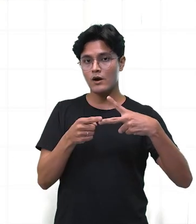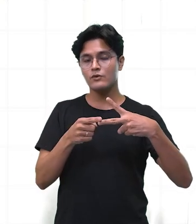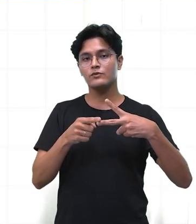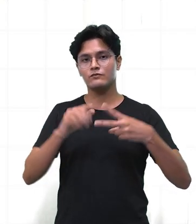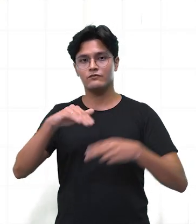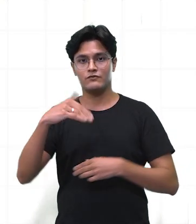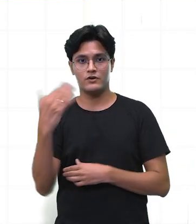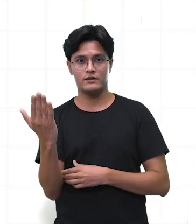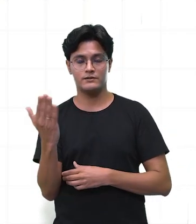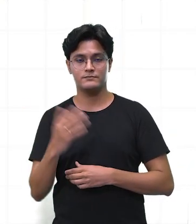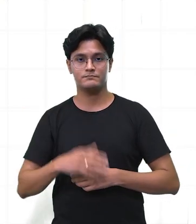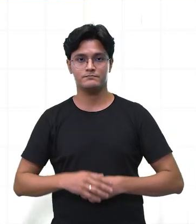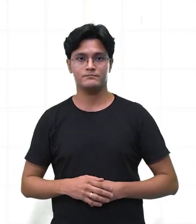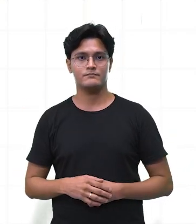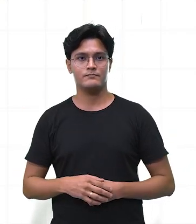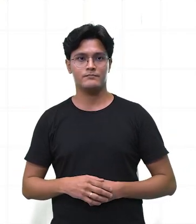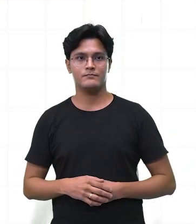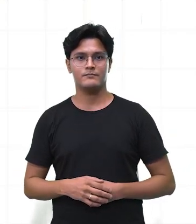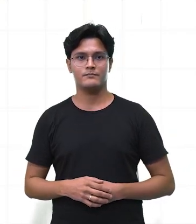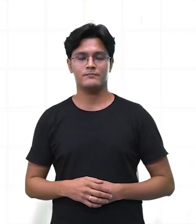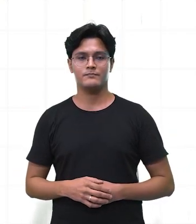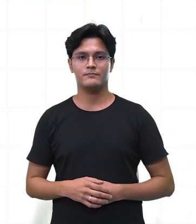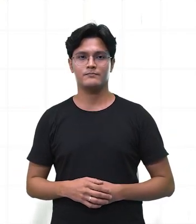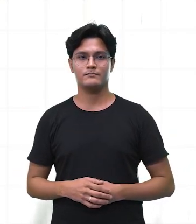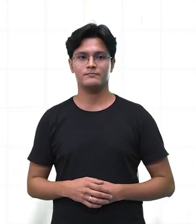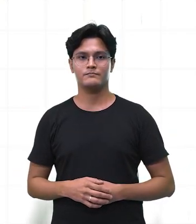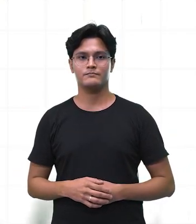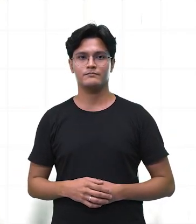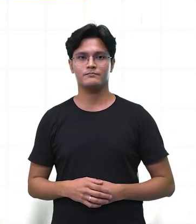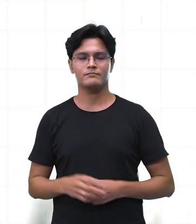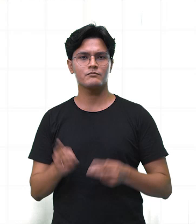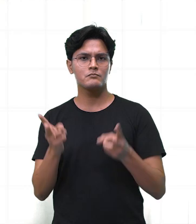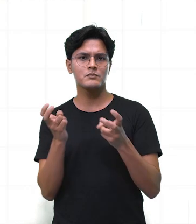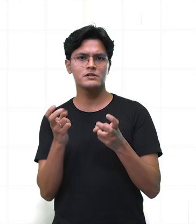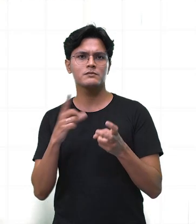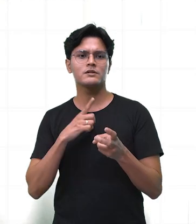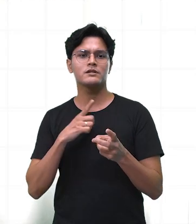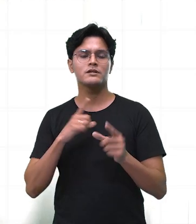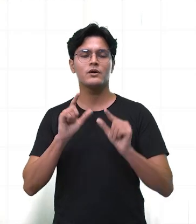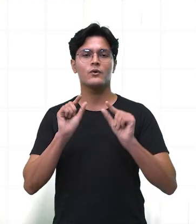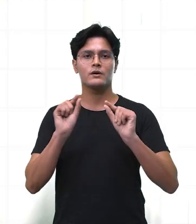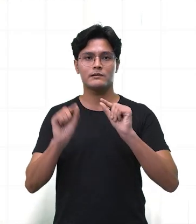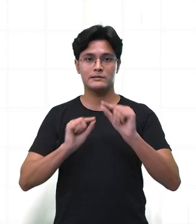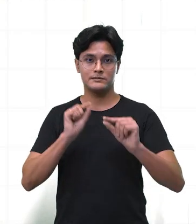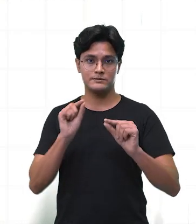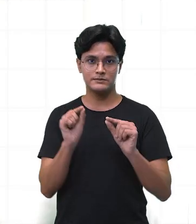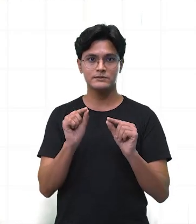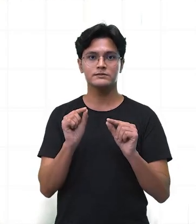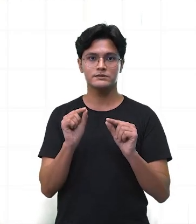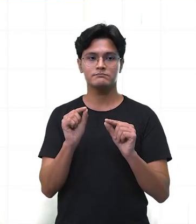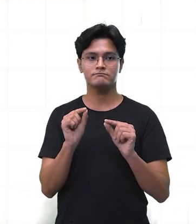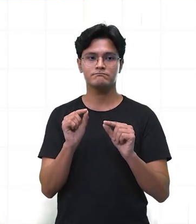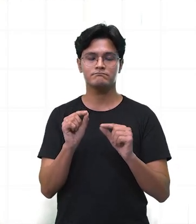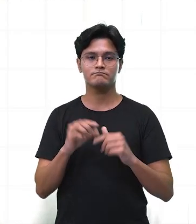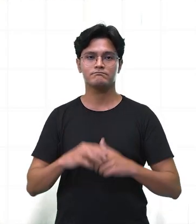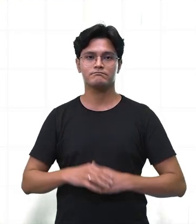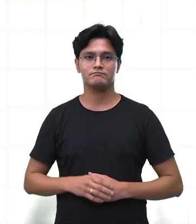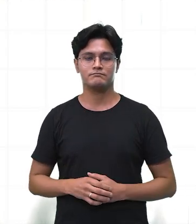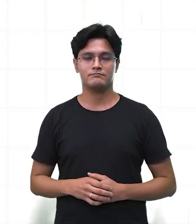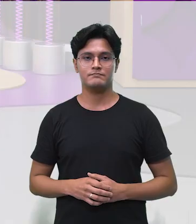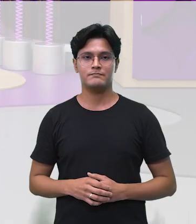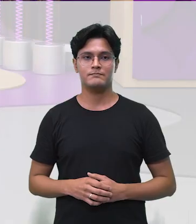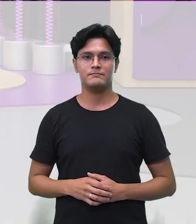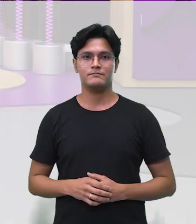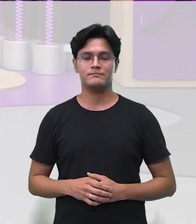externos, tá? Então veja, nós temos aqui, né, quanto mede o